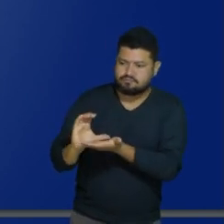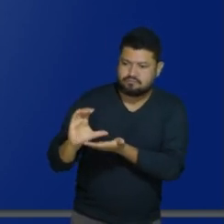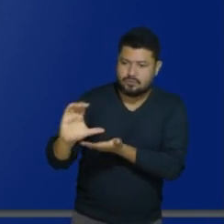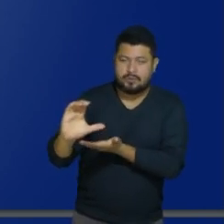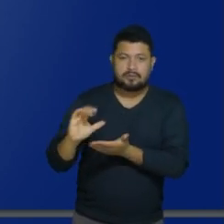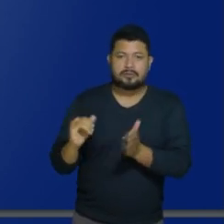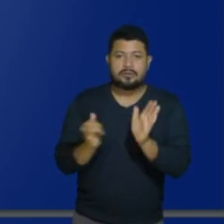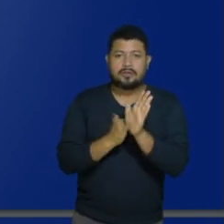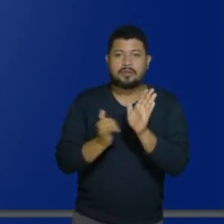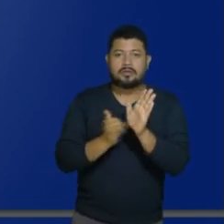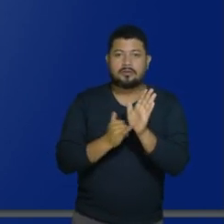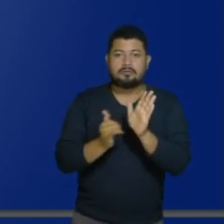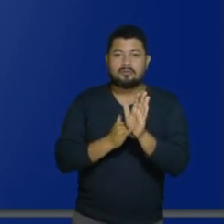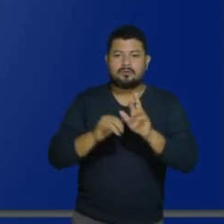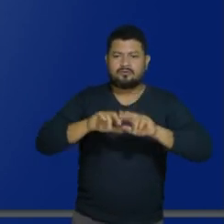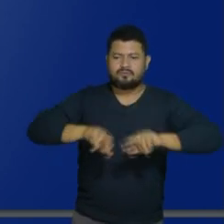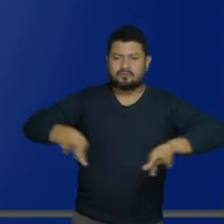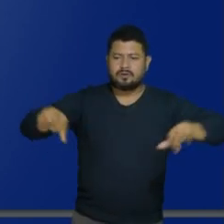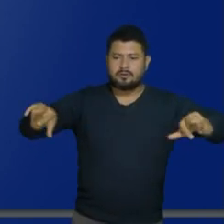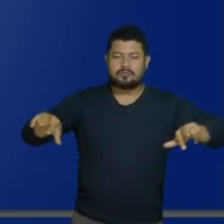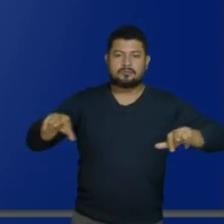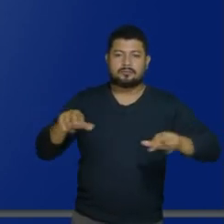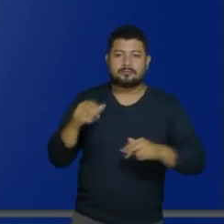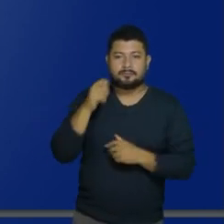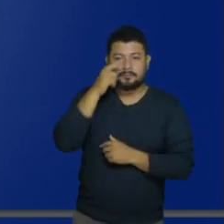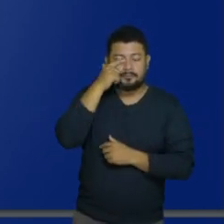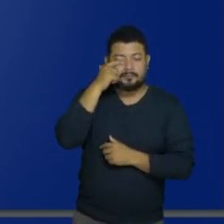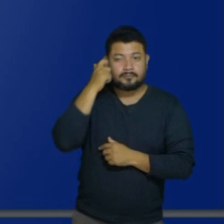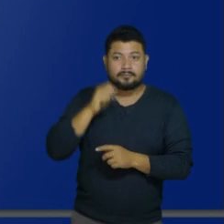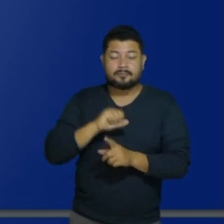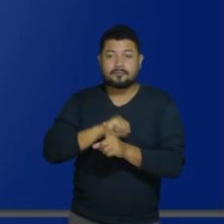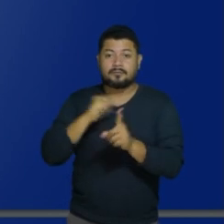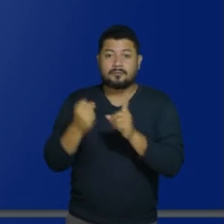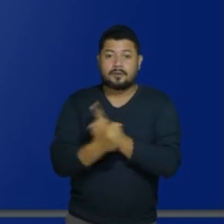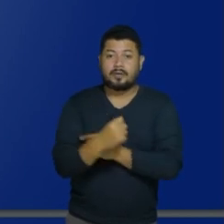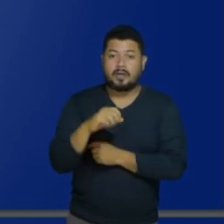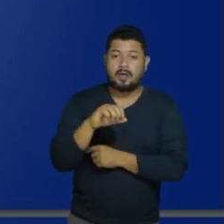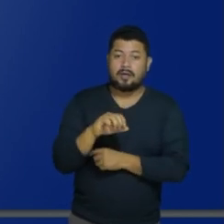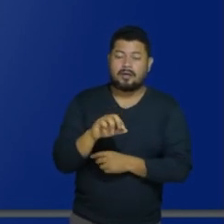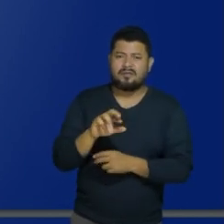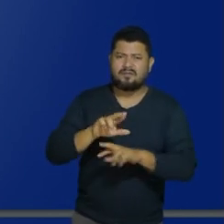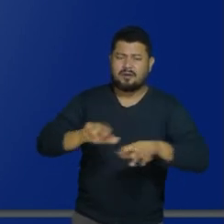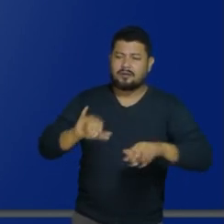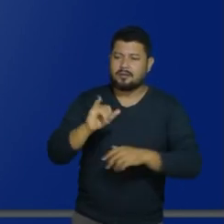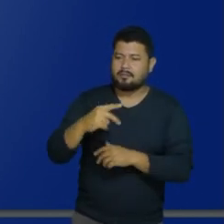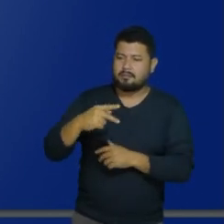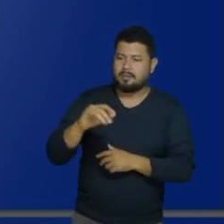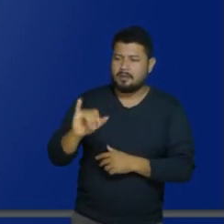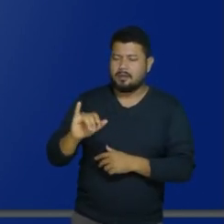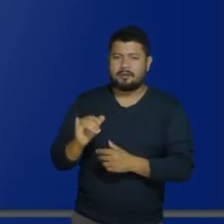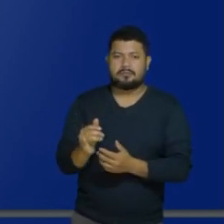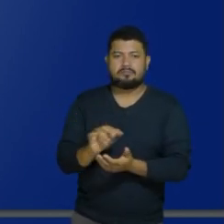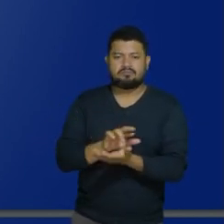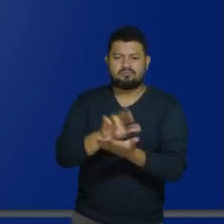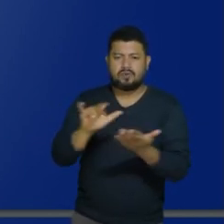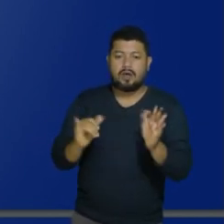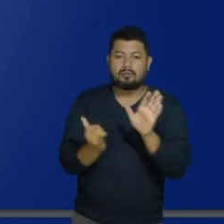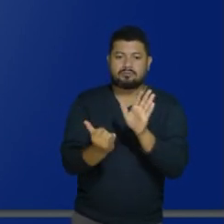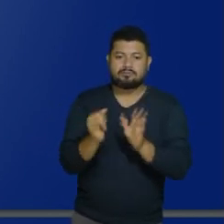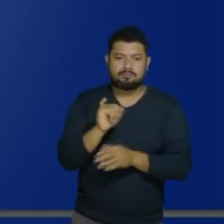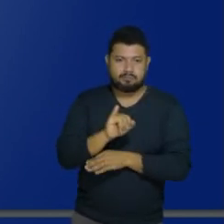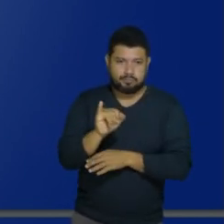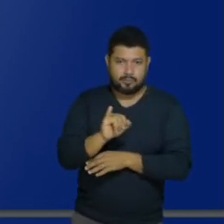de renda, contribuição social, com o IPI, com por aí vai, os impostos federais,